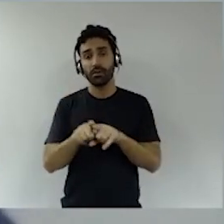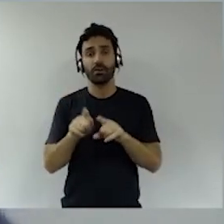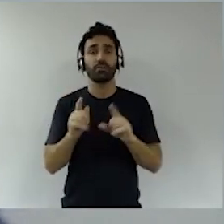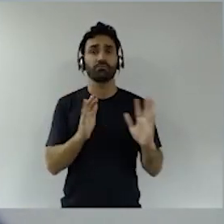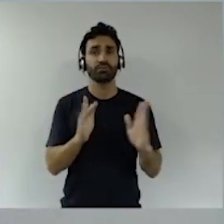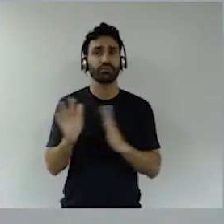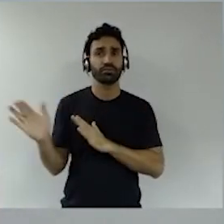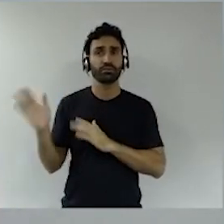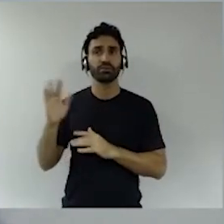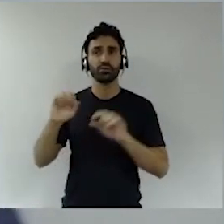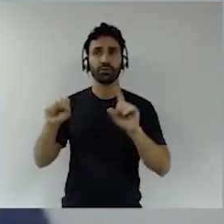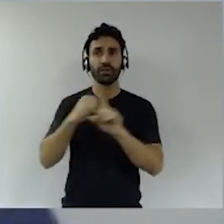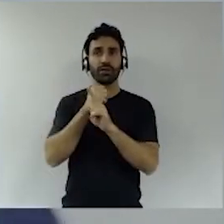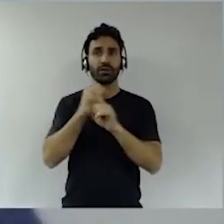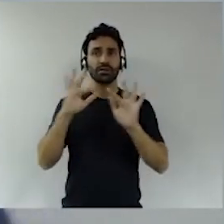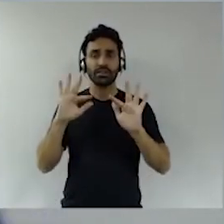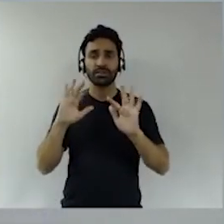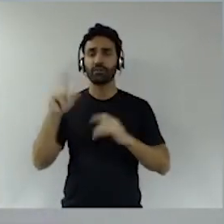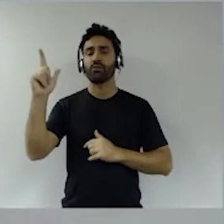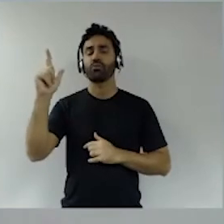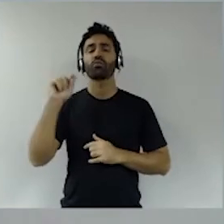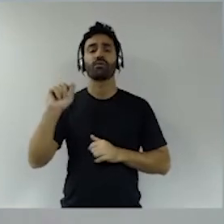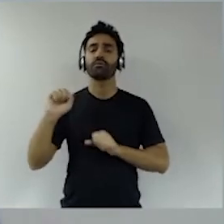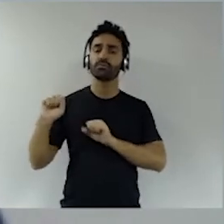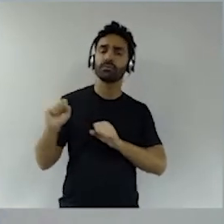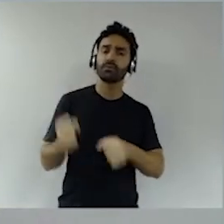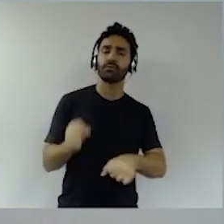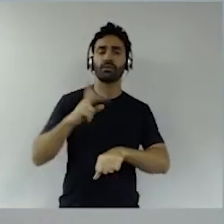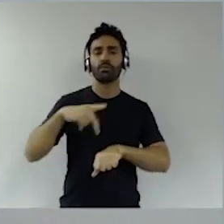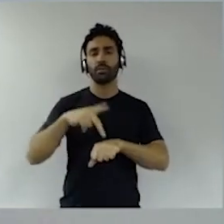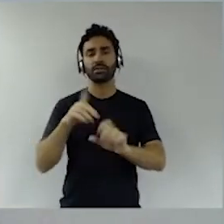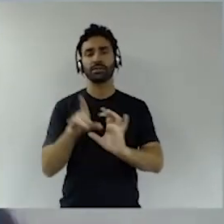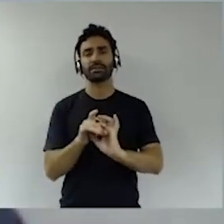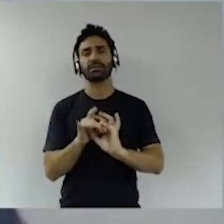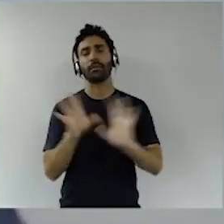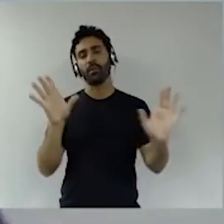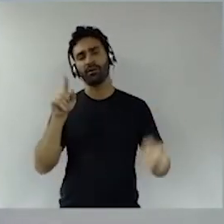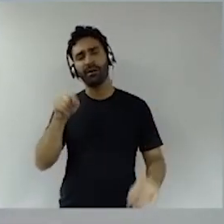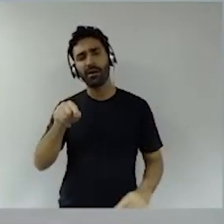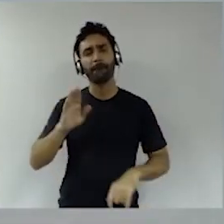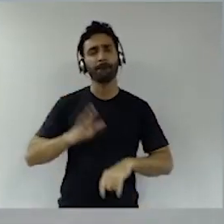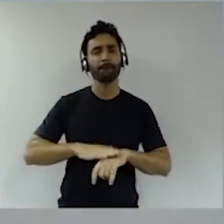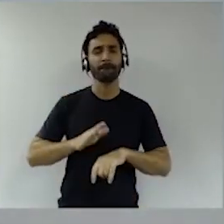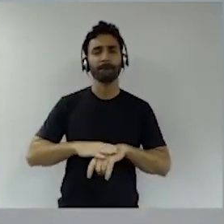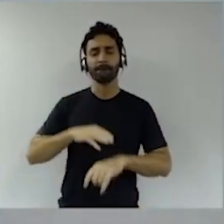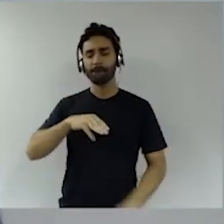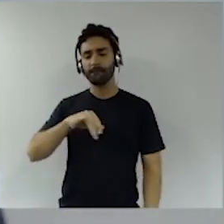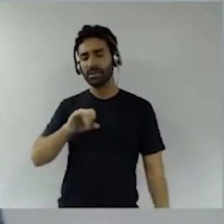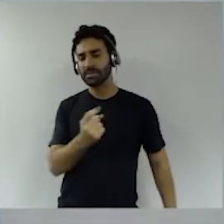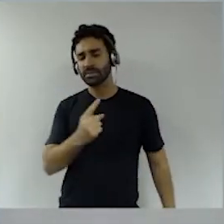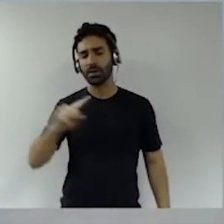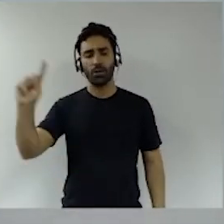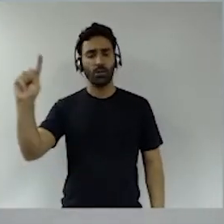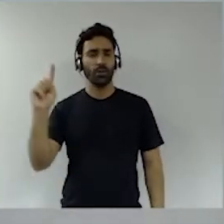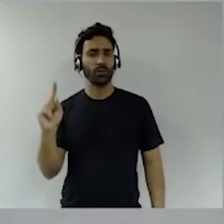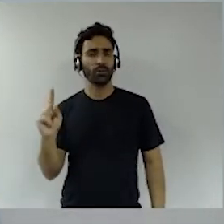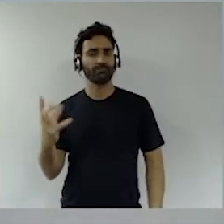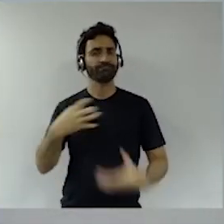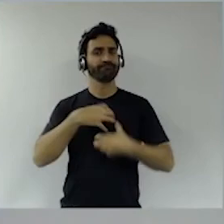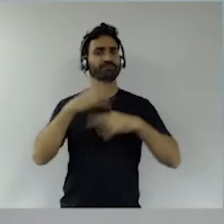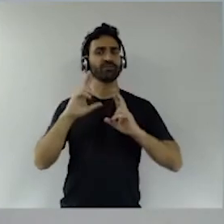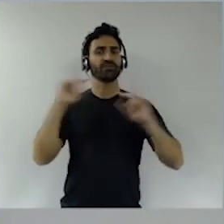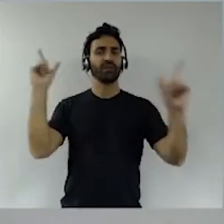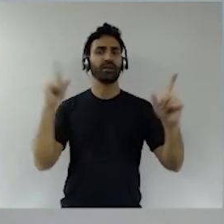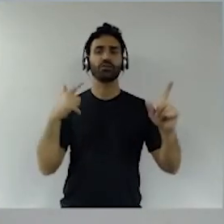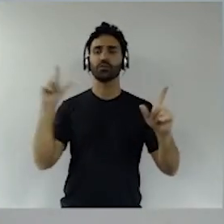instituição da sociedade civil defender o Estado democrático. Essa é a missão que nos diferencia das